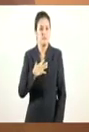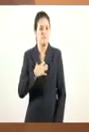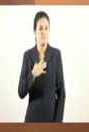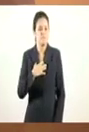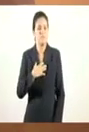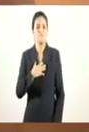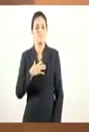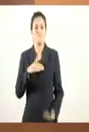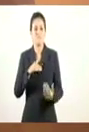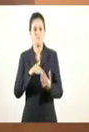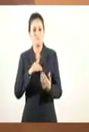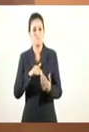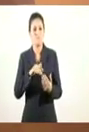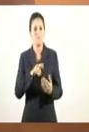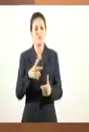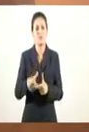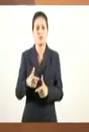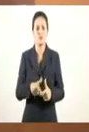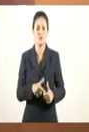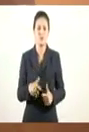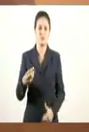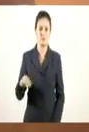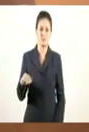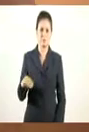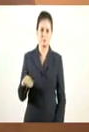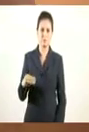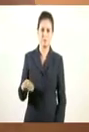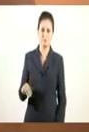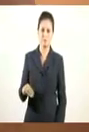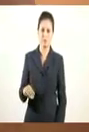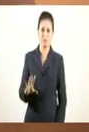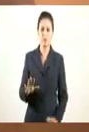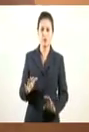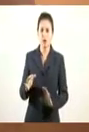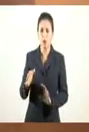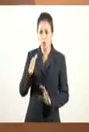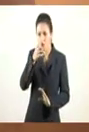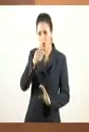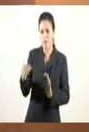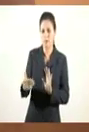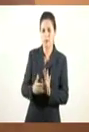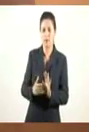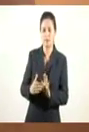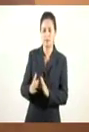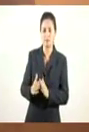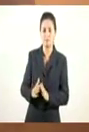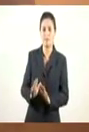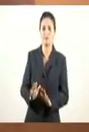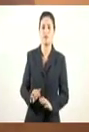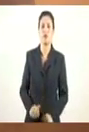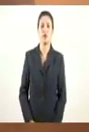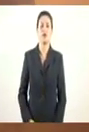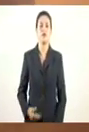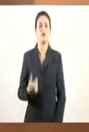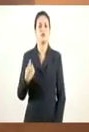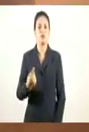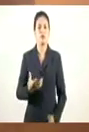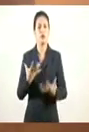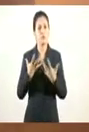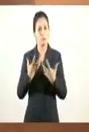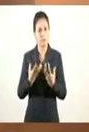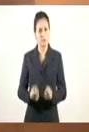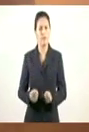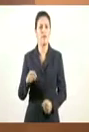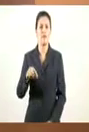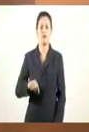desafio dos maranhenses. Nós, estou finalizando, senhor presidente, aprovamos aqui todos